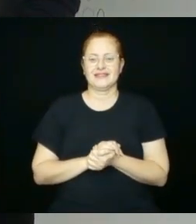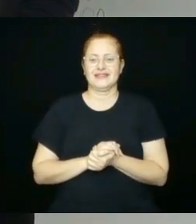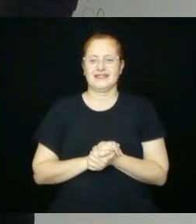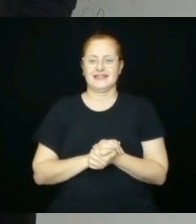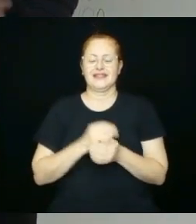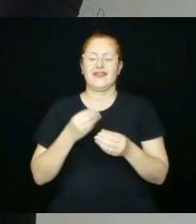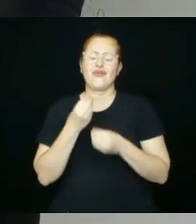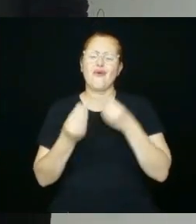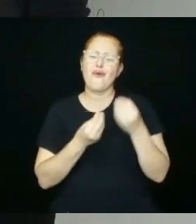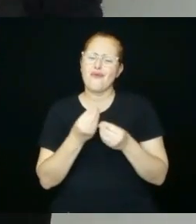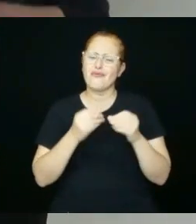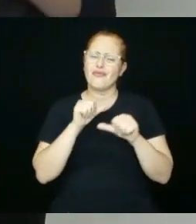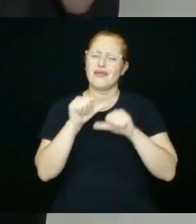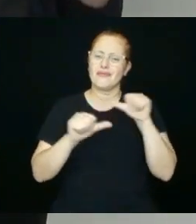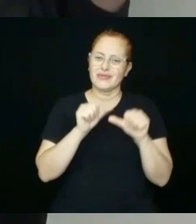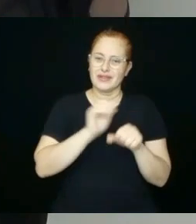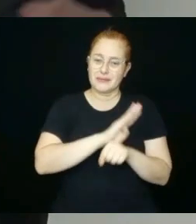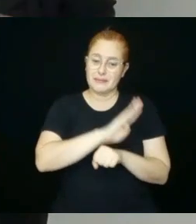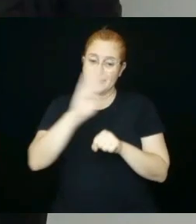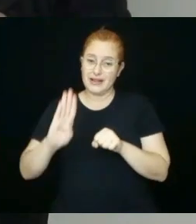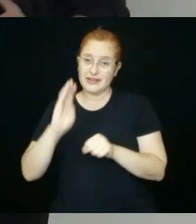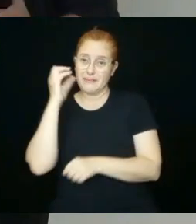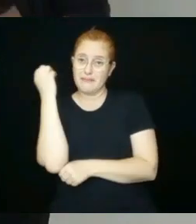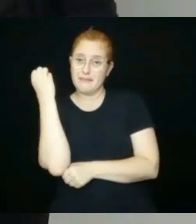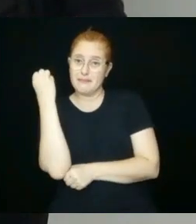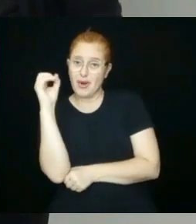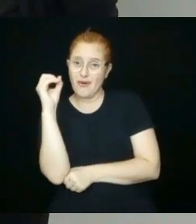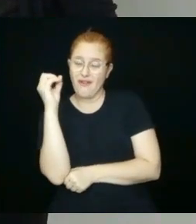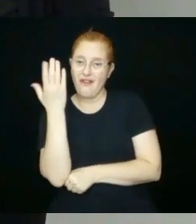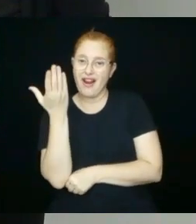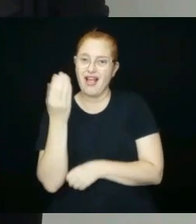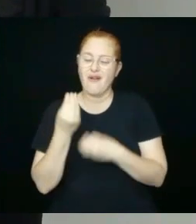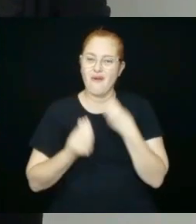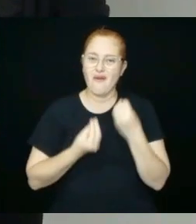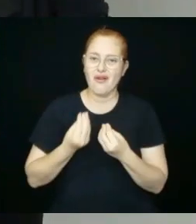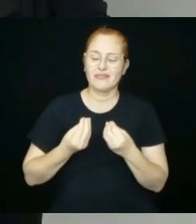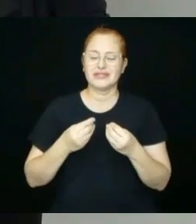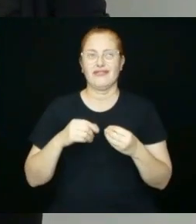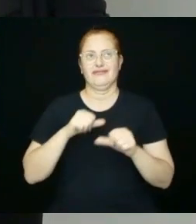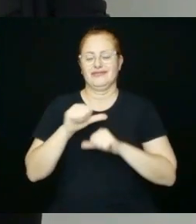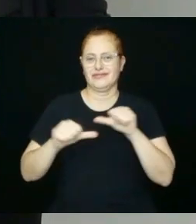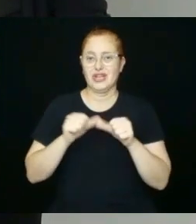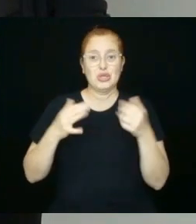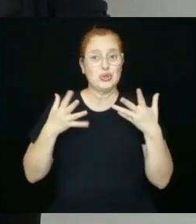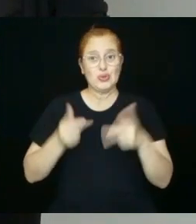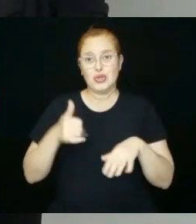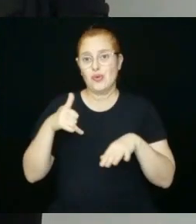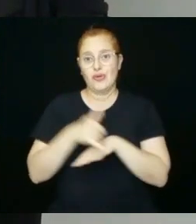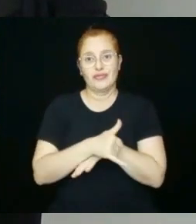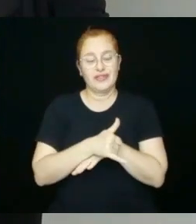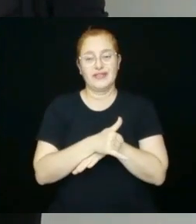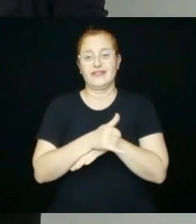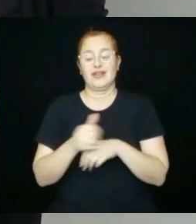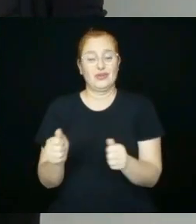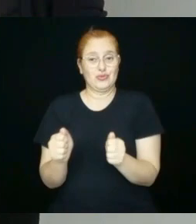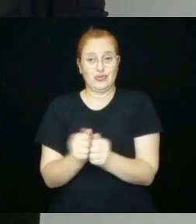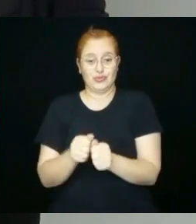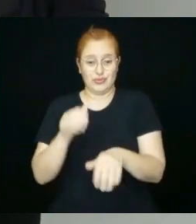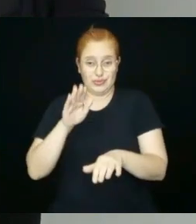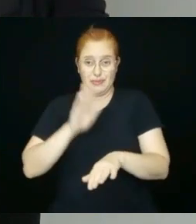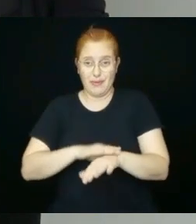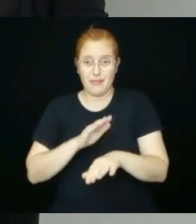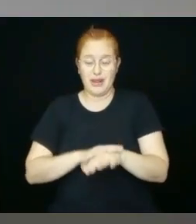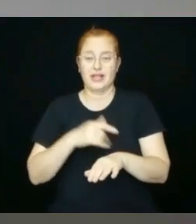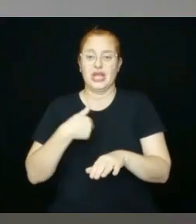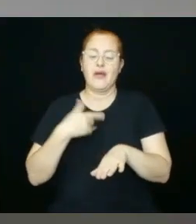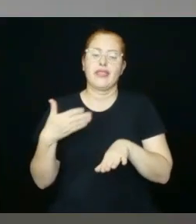Isso aconteceu aconteceu nessa transição, assim. Porque tudo aconteceu ao mesmo tempo. Enquanto eu entrei no curso,